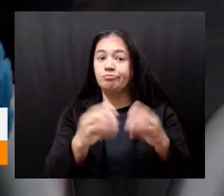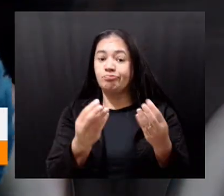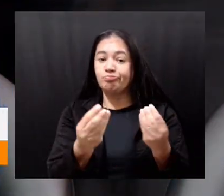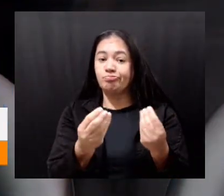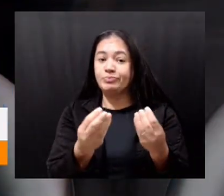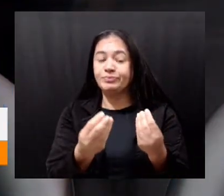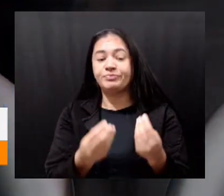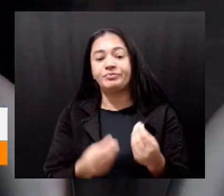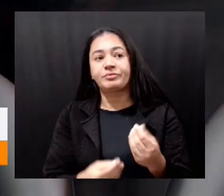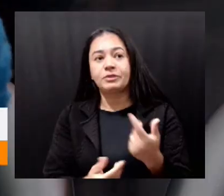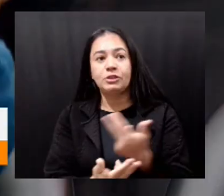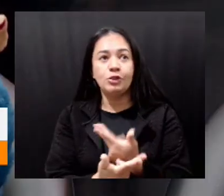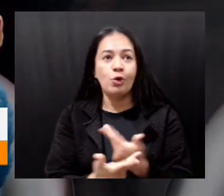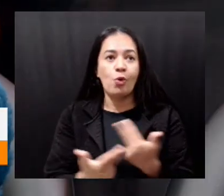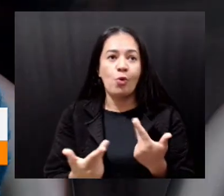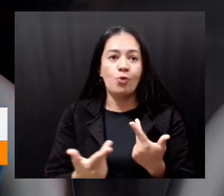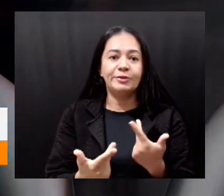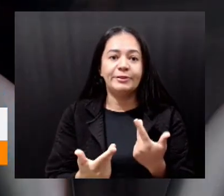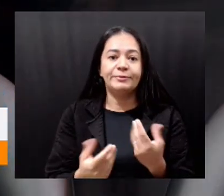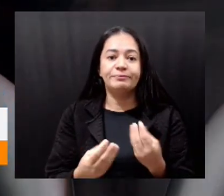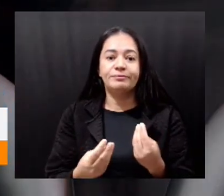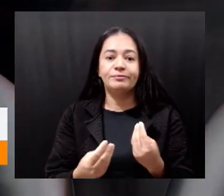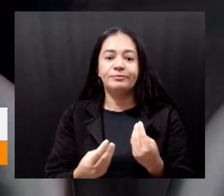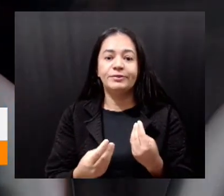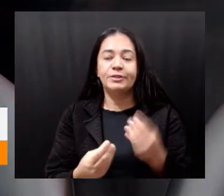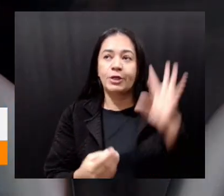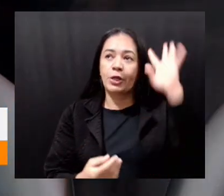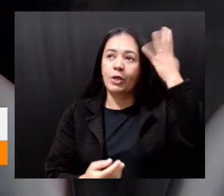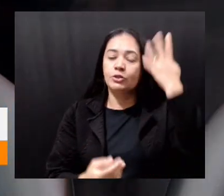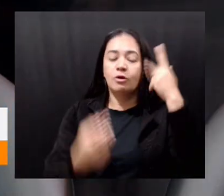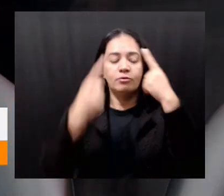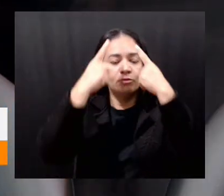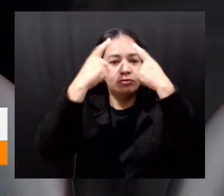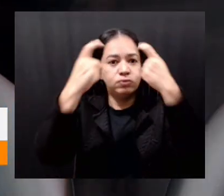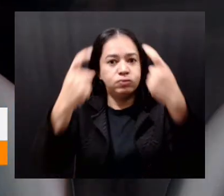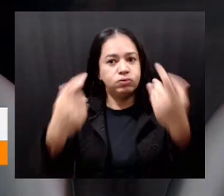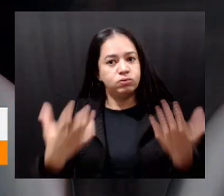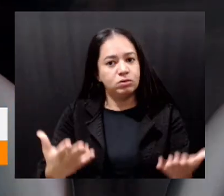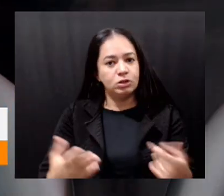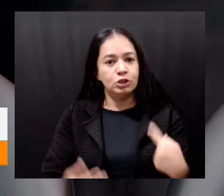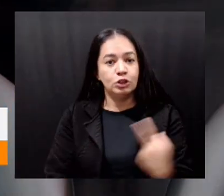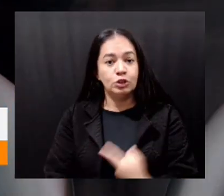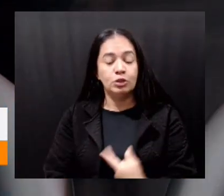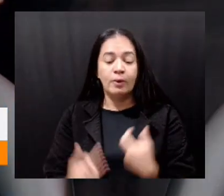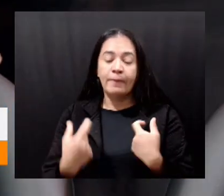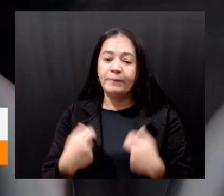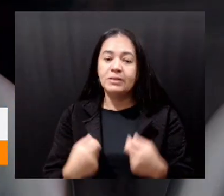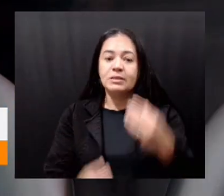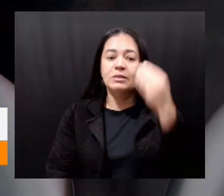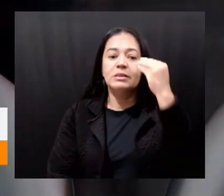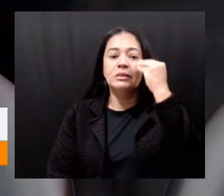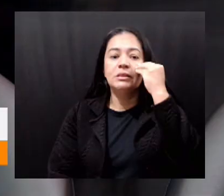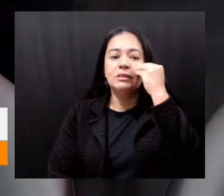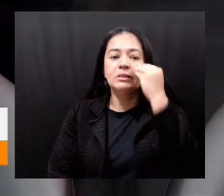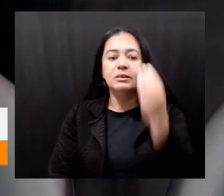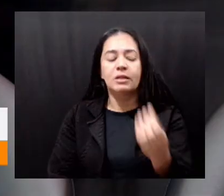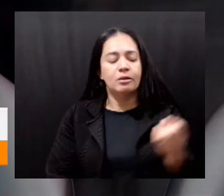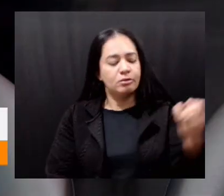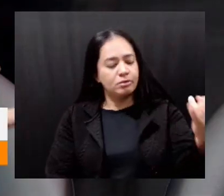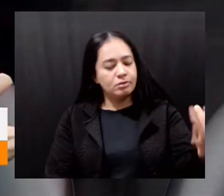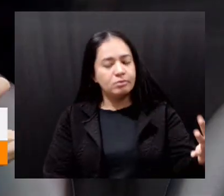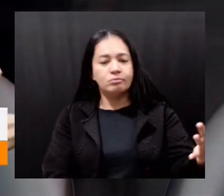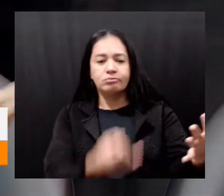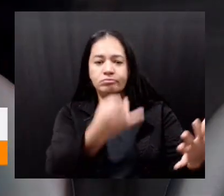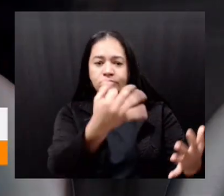são resolvidas com uma violência bruta e a gente precisa tentar explicar para eles isso e